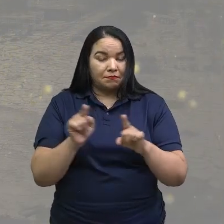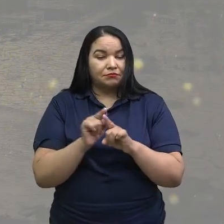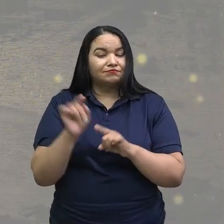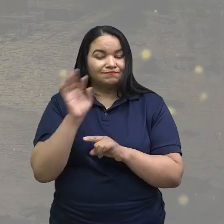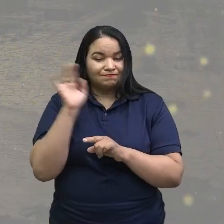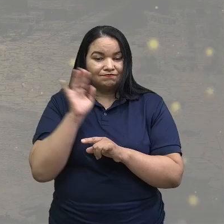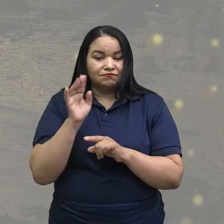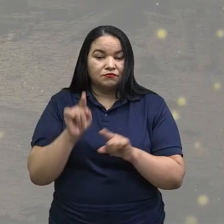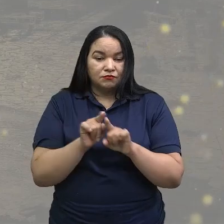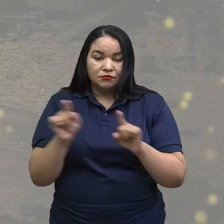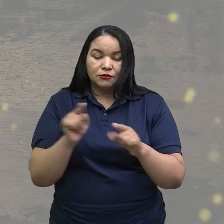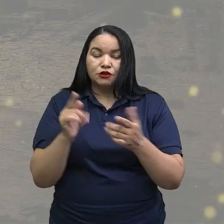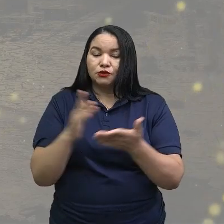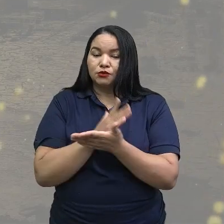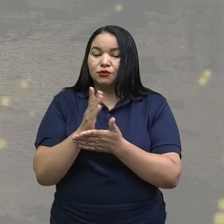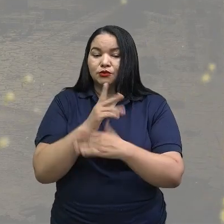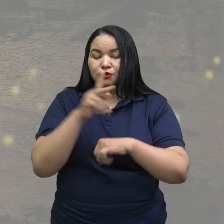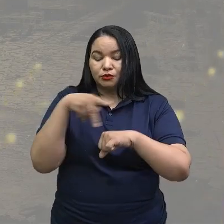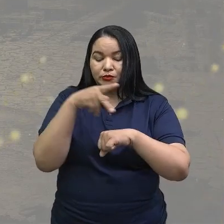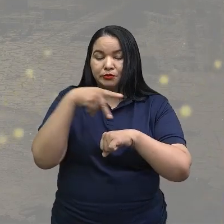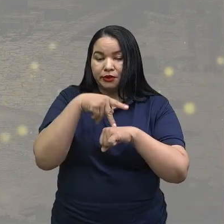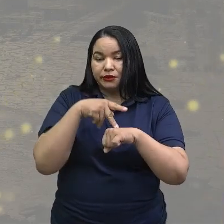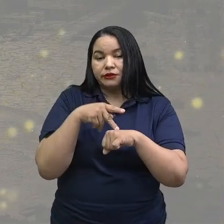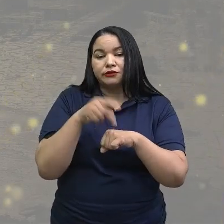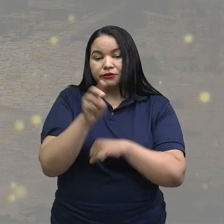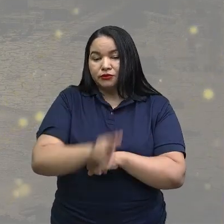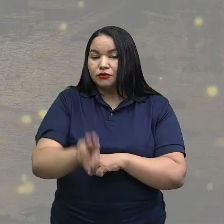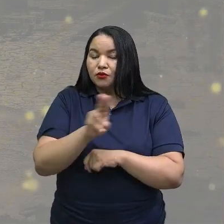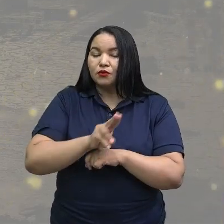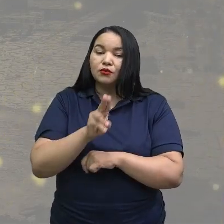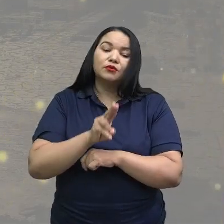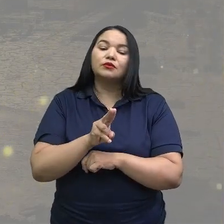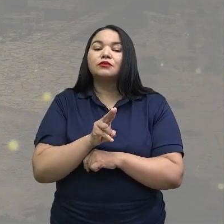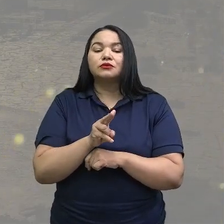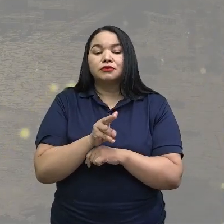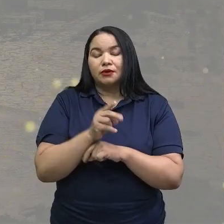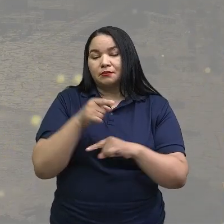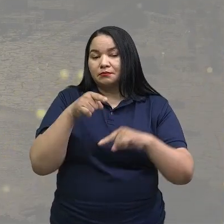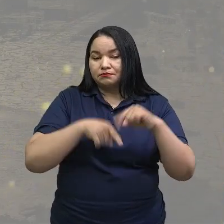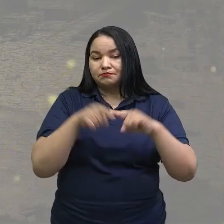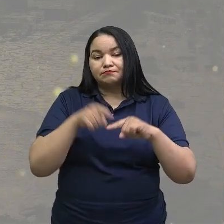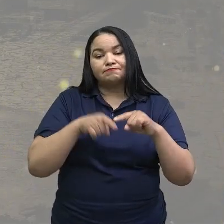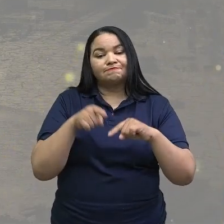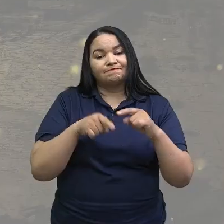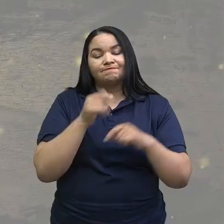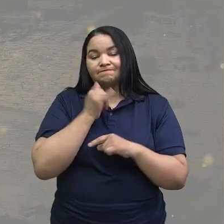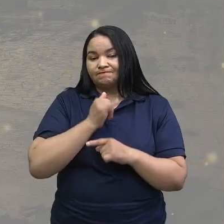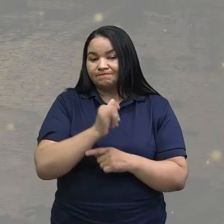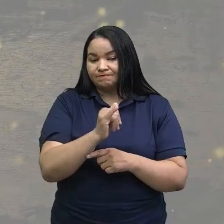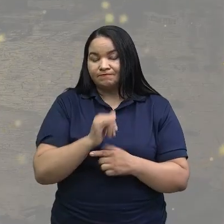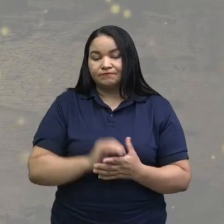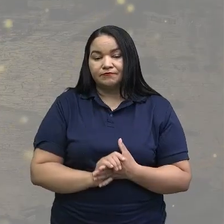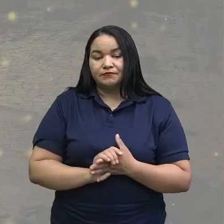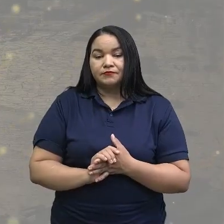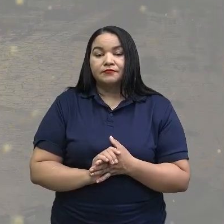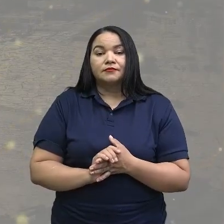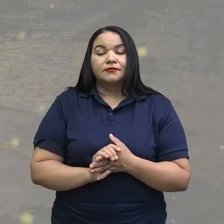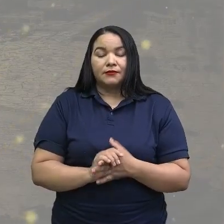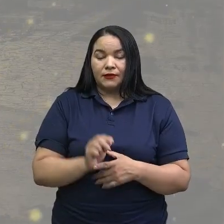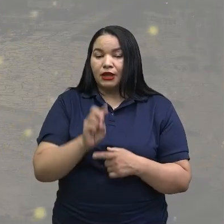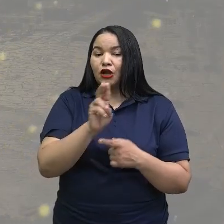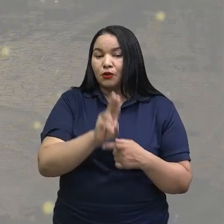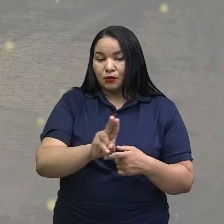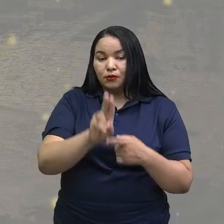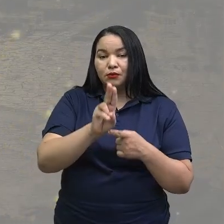existem muitos países que defendem aí a bandeira da utilização desse tipo de matriz energética. Então, o mesmo urânio que